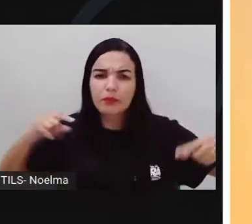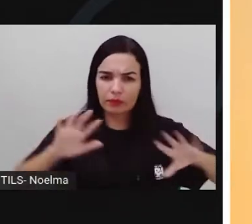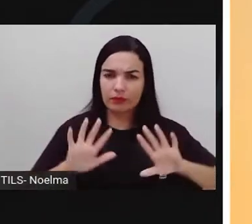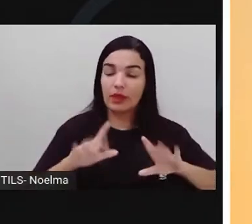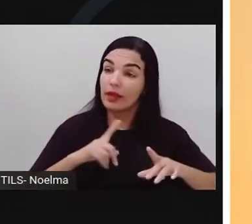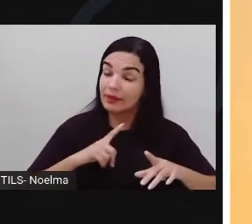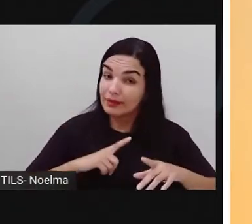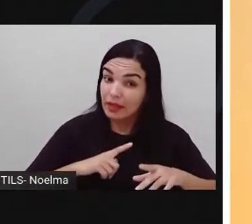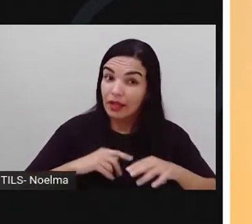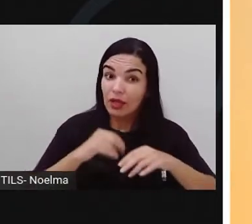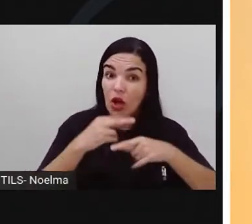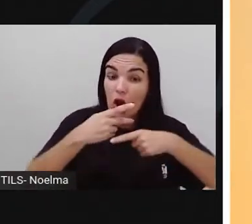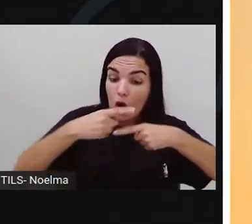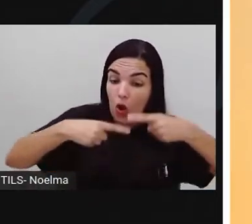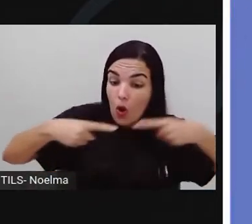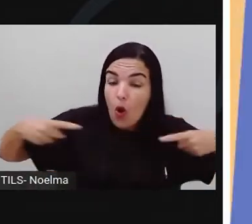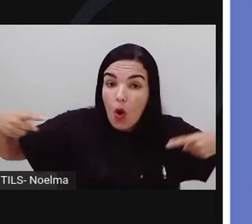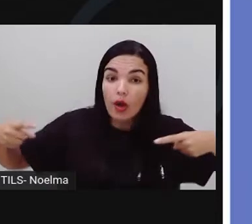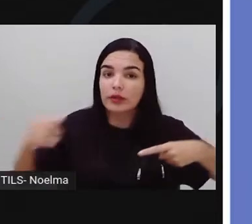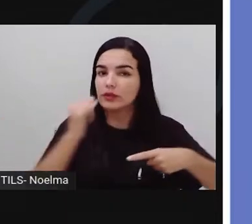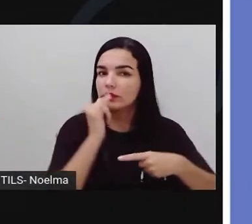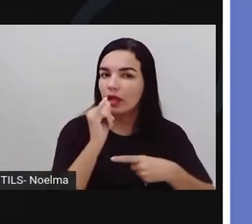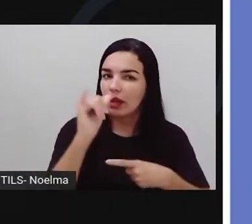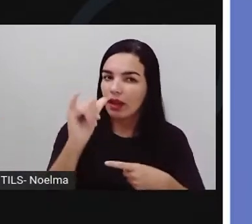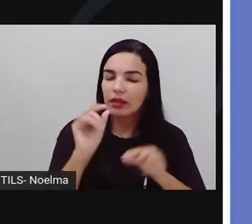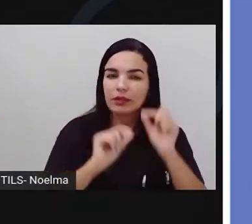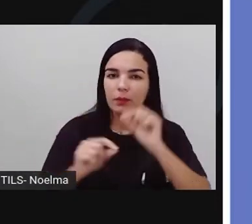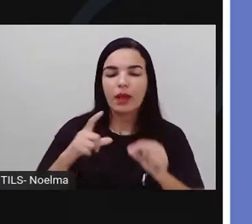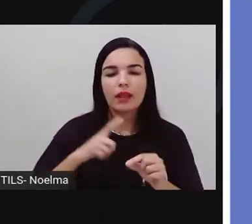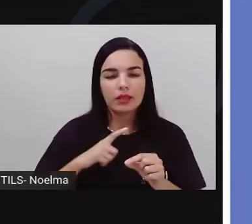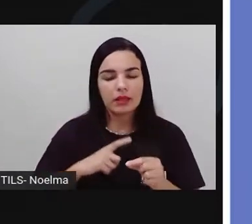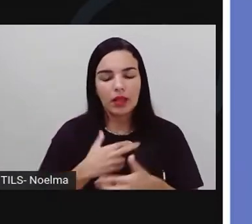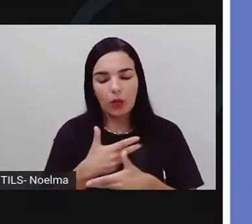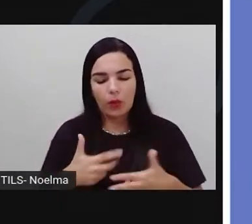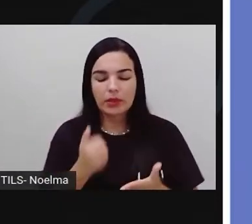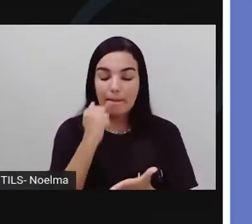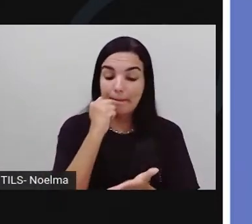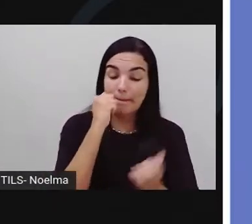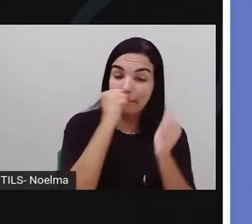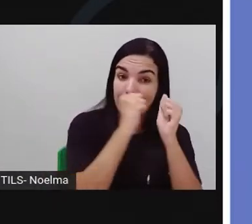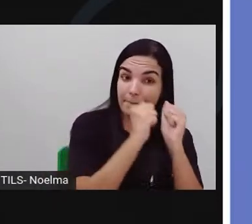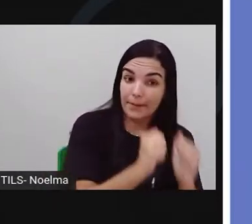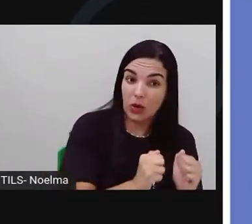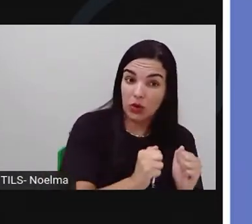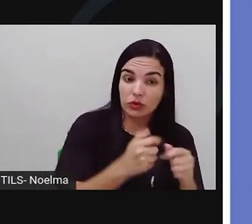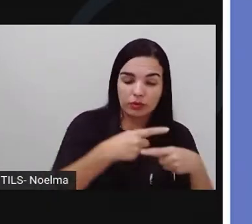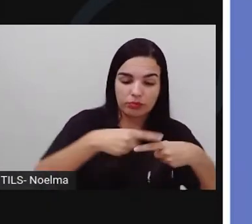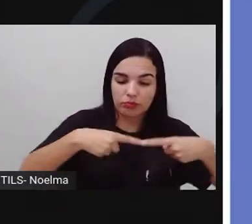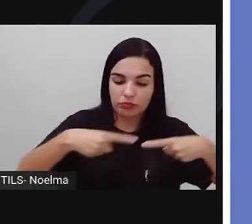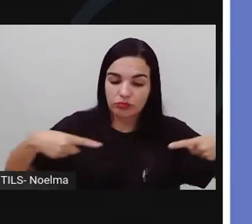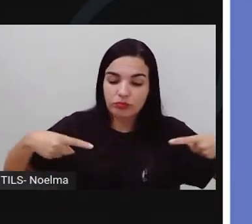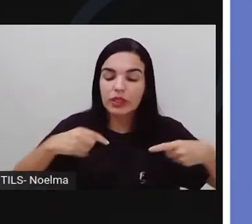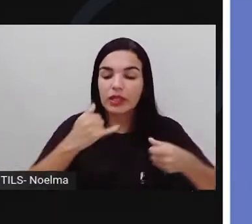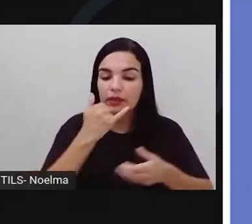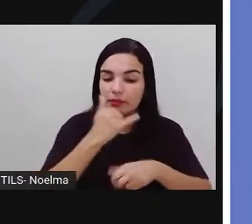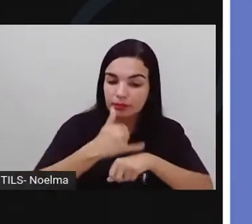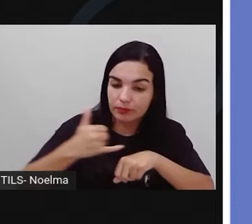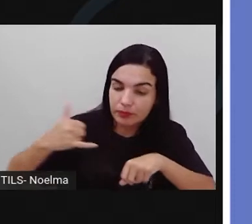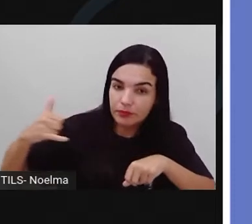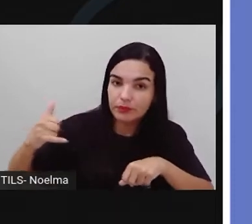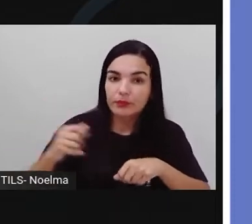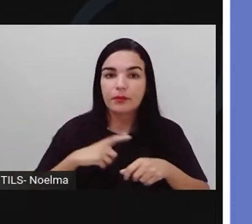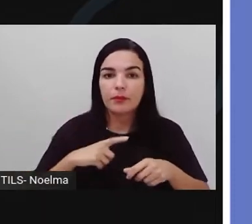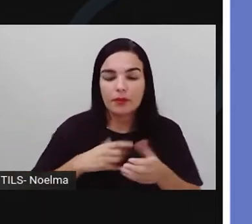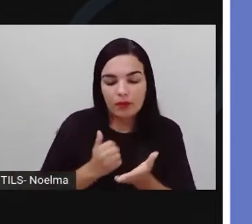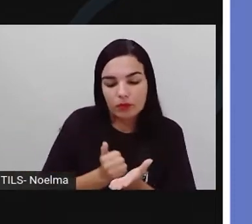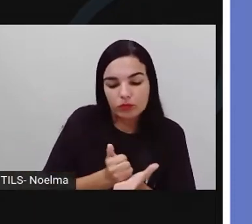dentro dos fios elétricos. Também há materiais pelos quais a eletricidade pode circular, isto é, que conduzem a eletricidade com